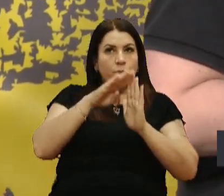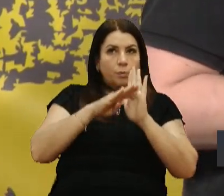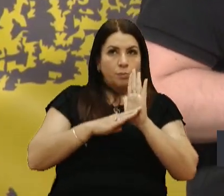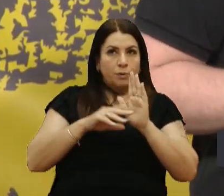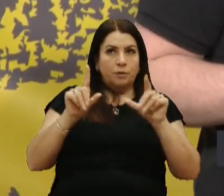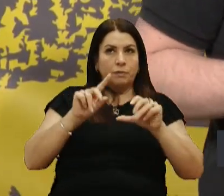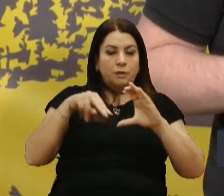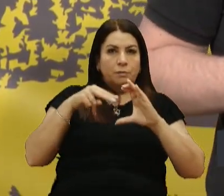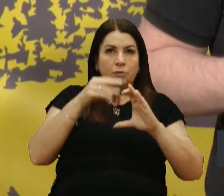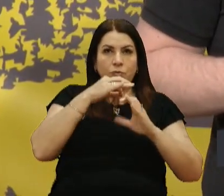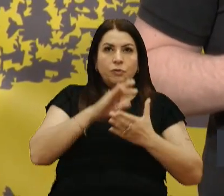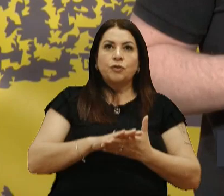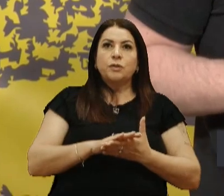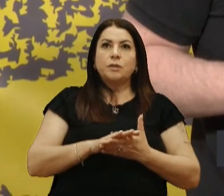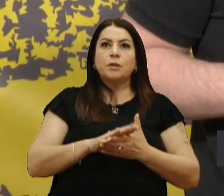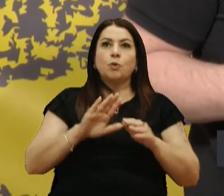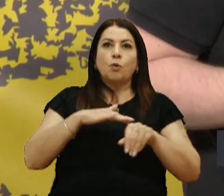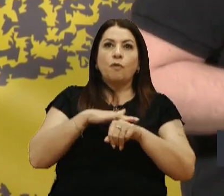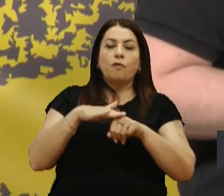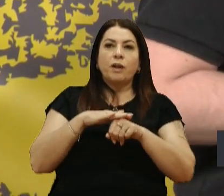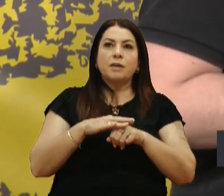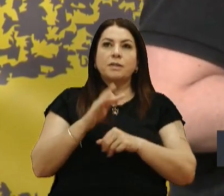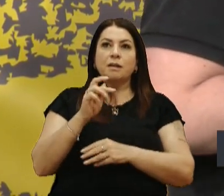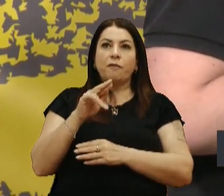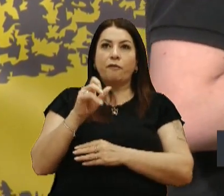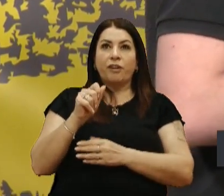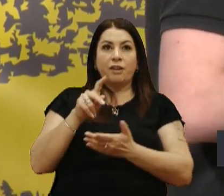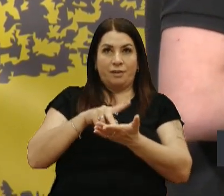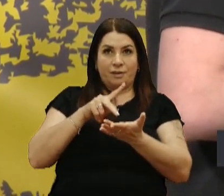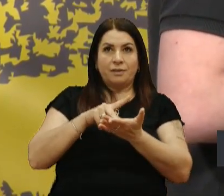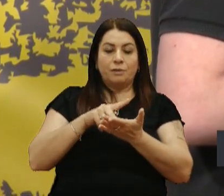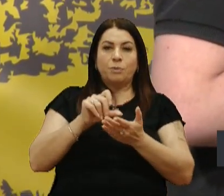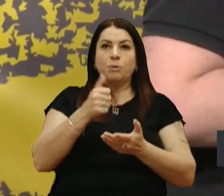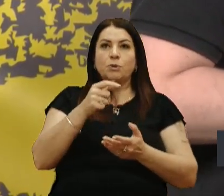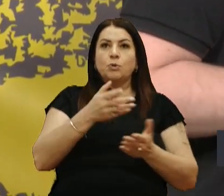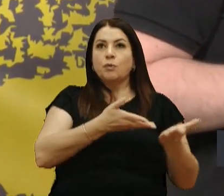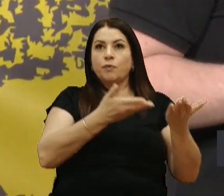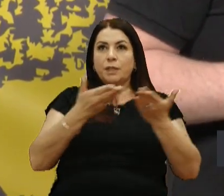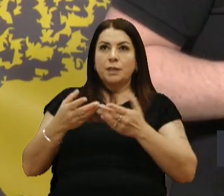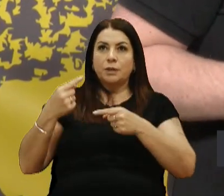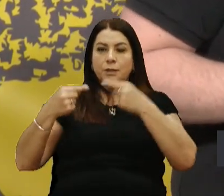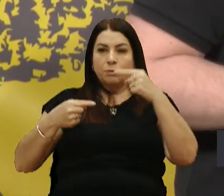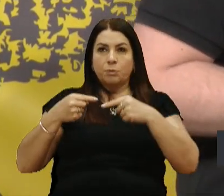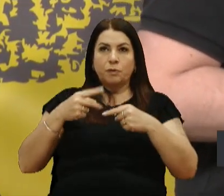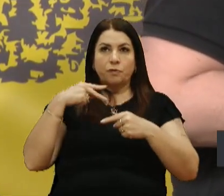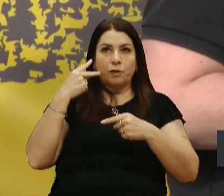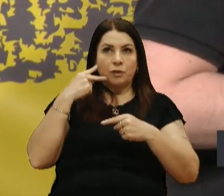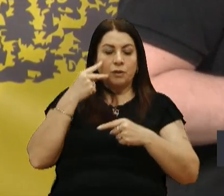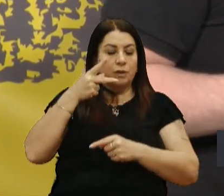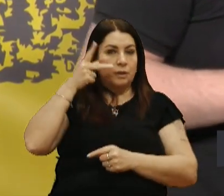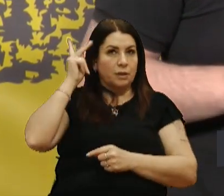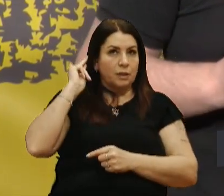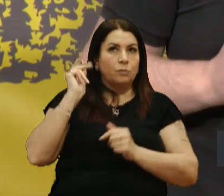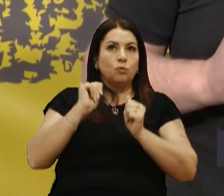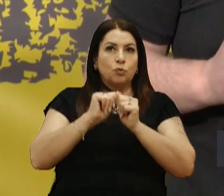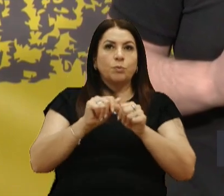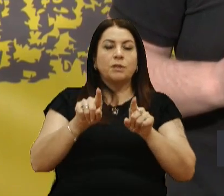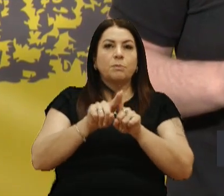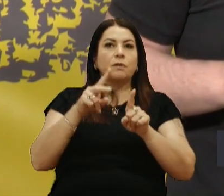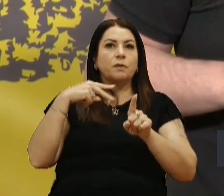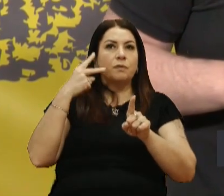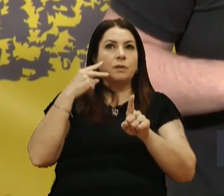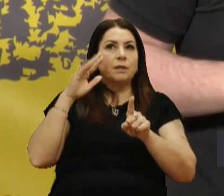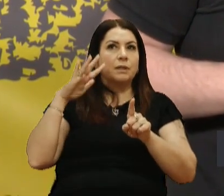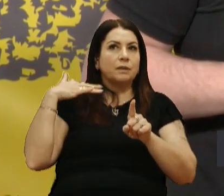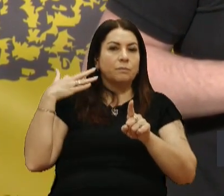na TV Câmara Caxias, que é o Conversa Franca, e um dos primeiros convidados para esse debate será o vereador Iago Morandi, também a